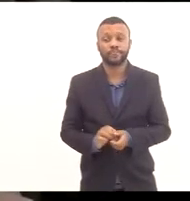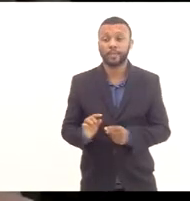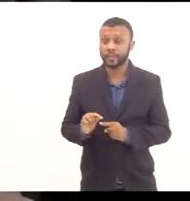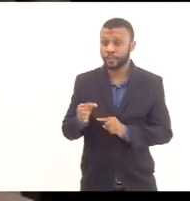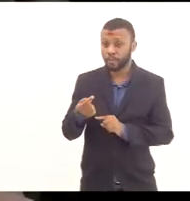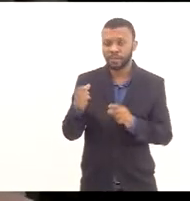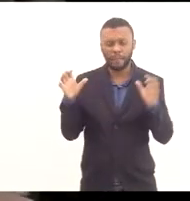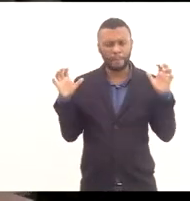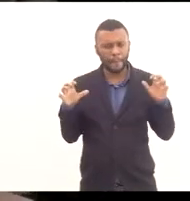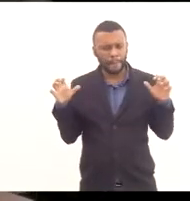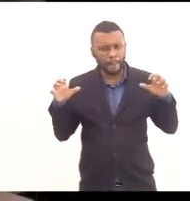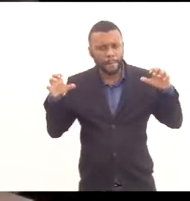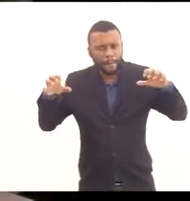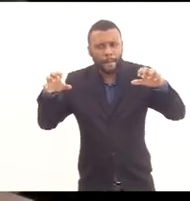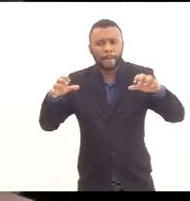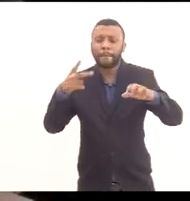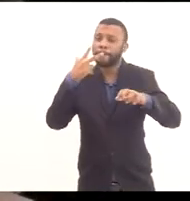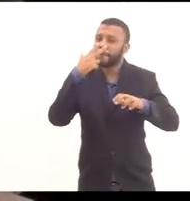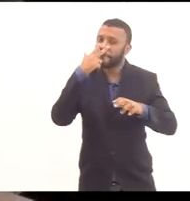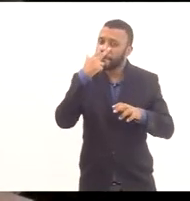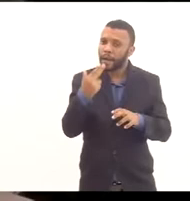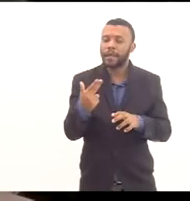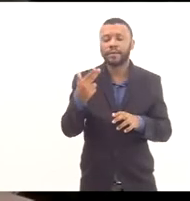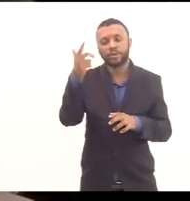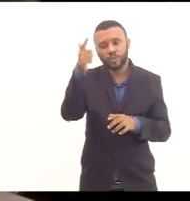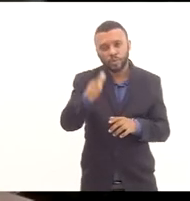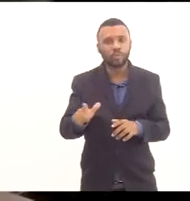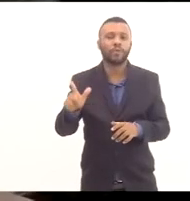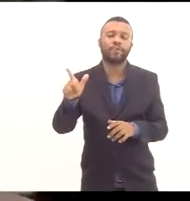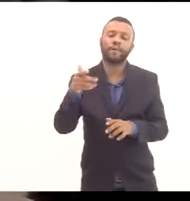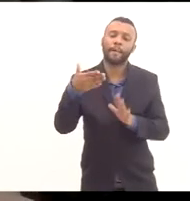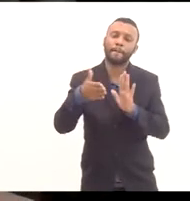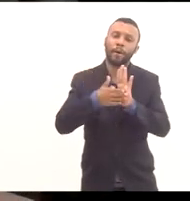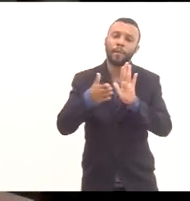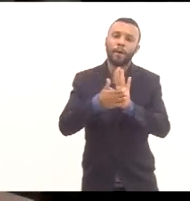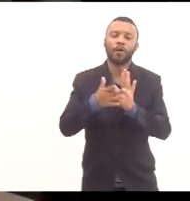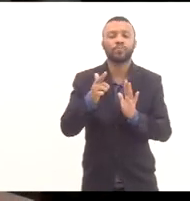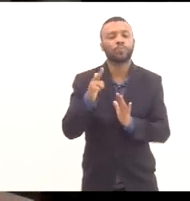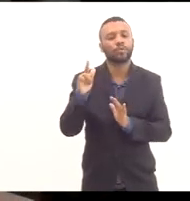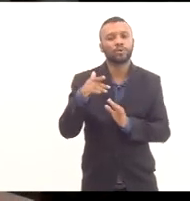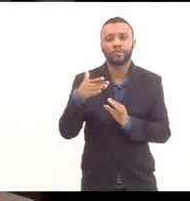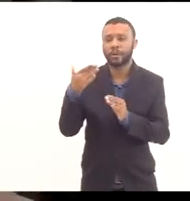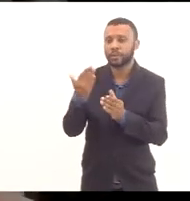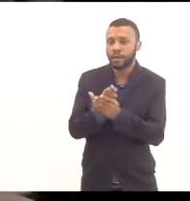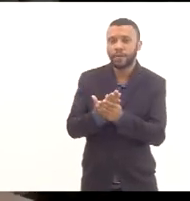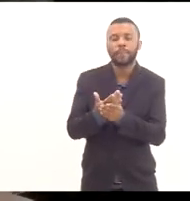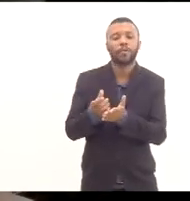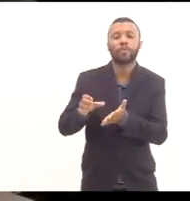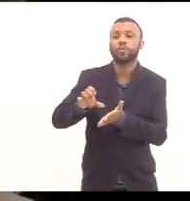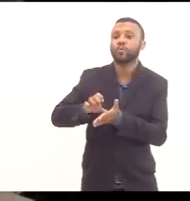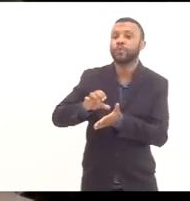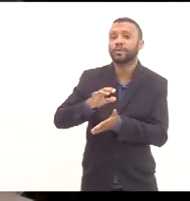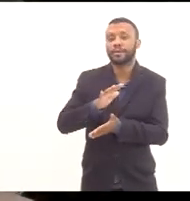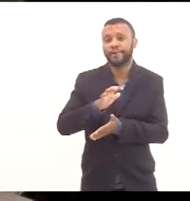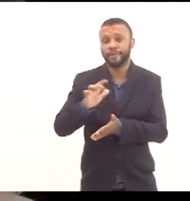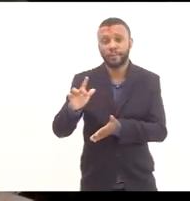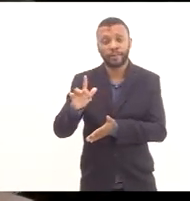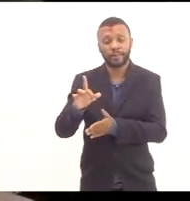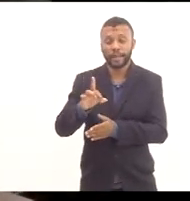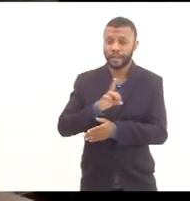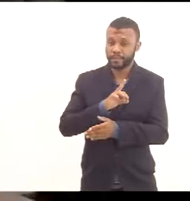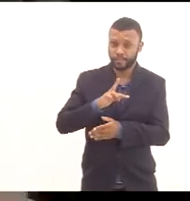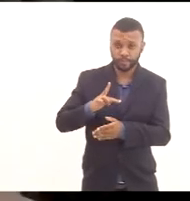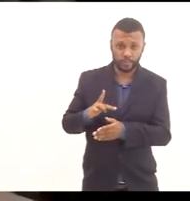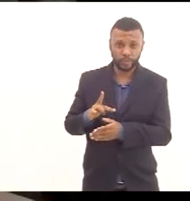depois das chuvas parece que já foi também proposta uma outra ação pelo núcleo Cível que agora a Doutora Renata Duarte